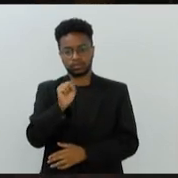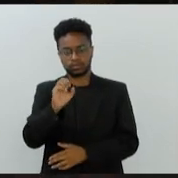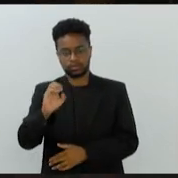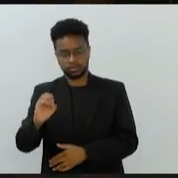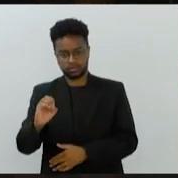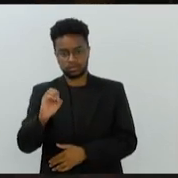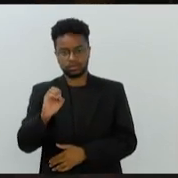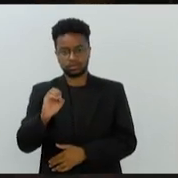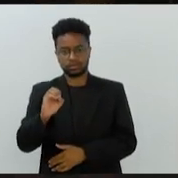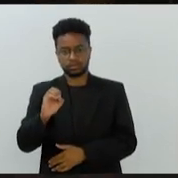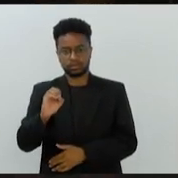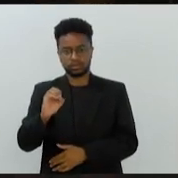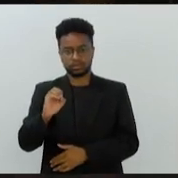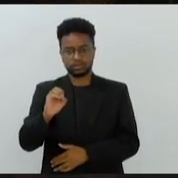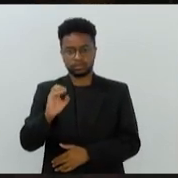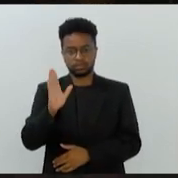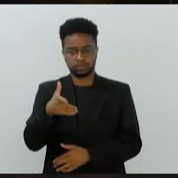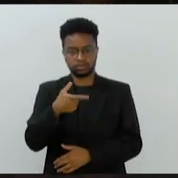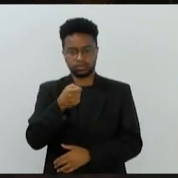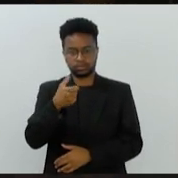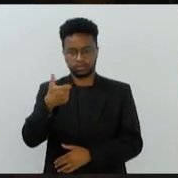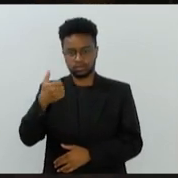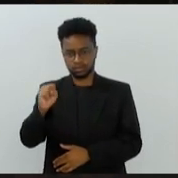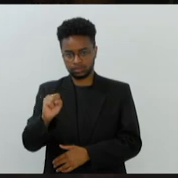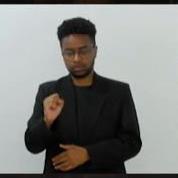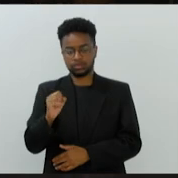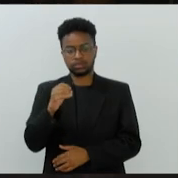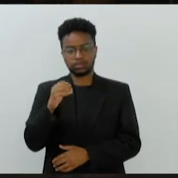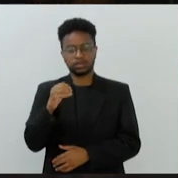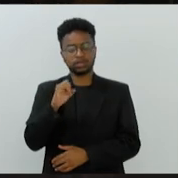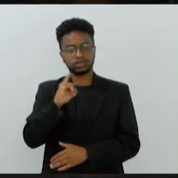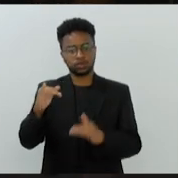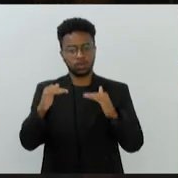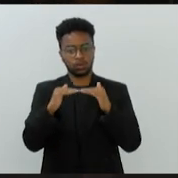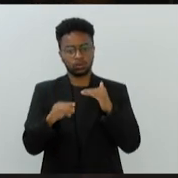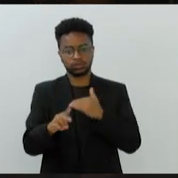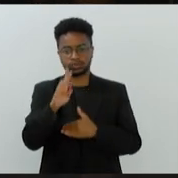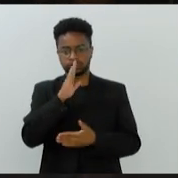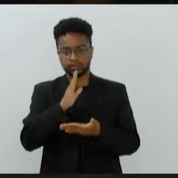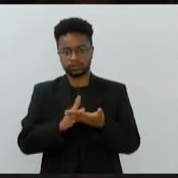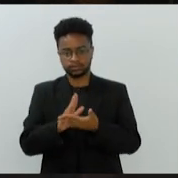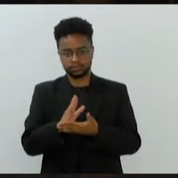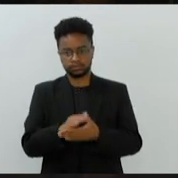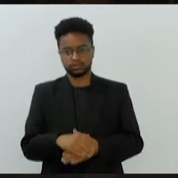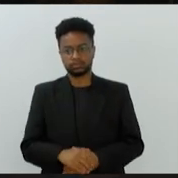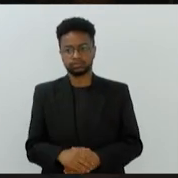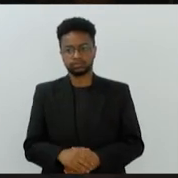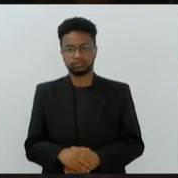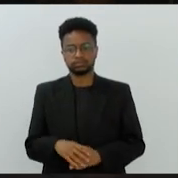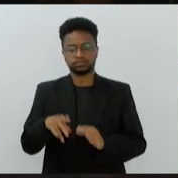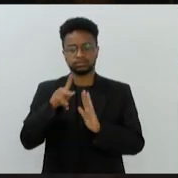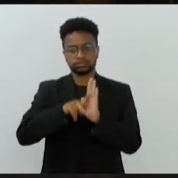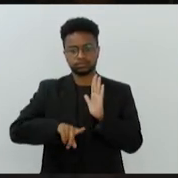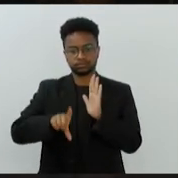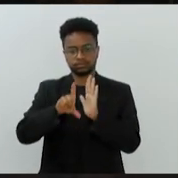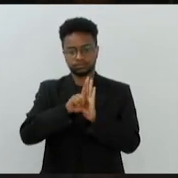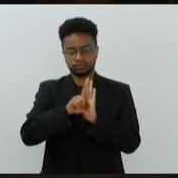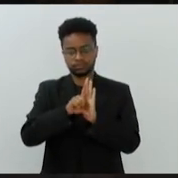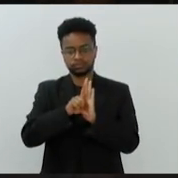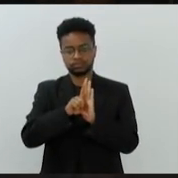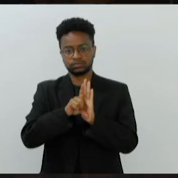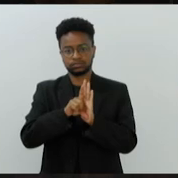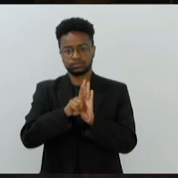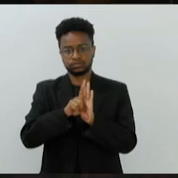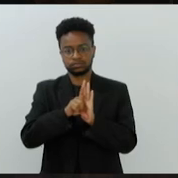3.980, de 2018, deputado Mink, os senhores concordam, aprovado. Projeto de lei